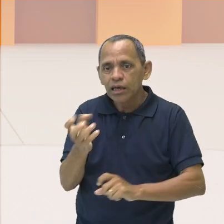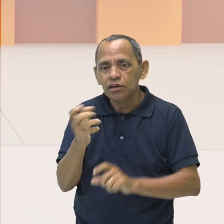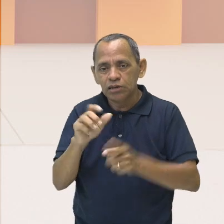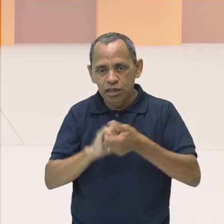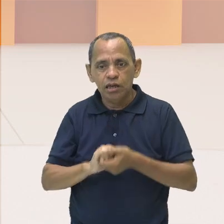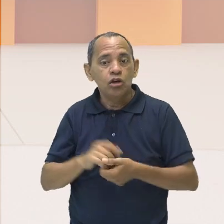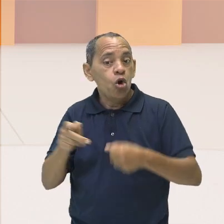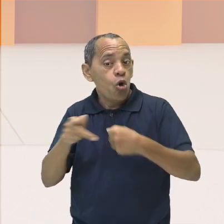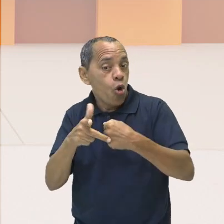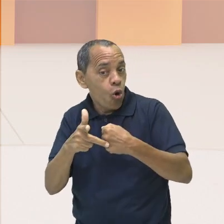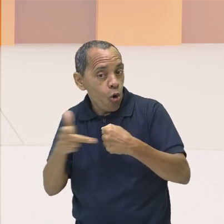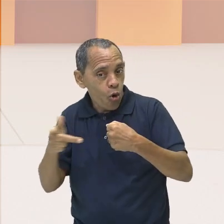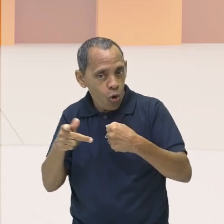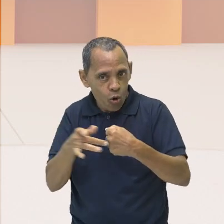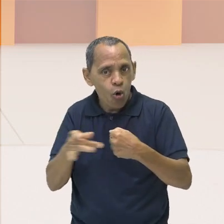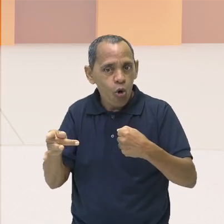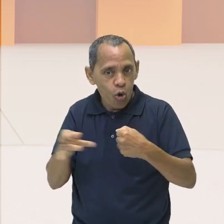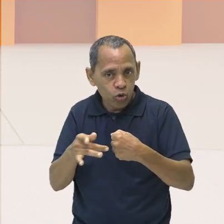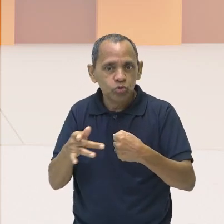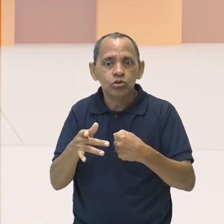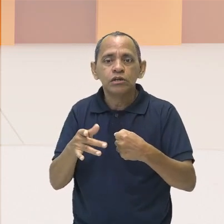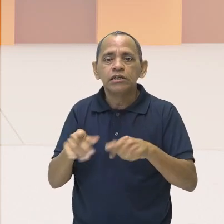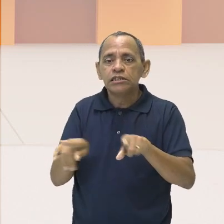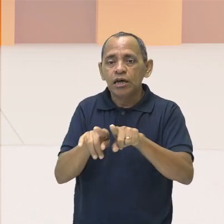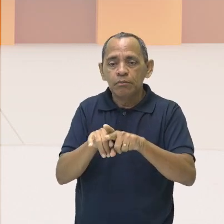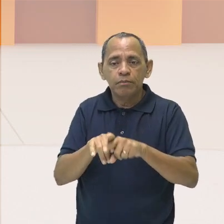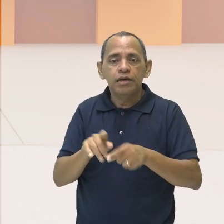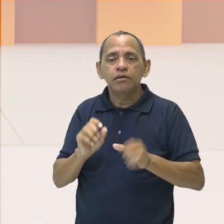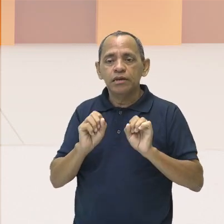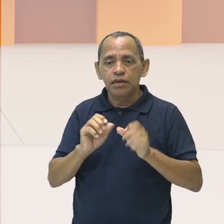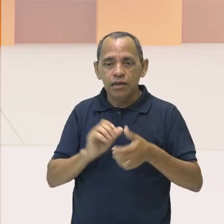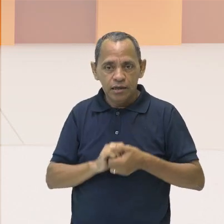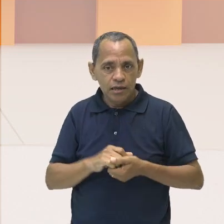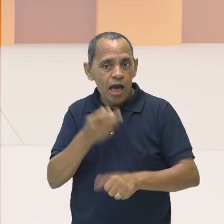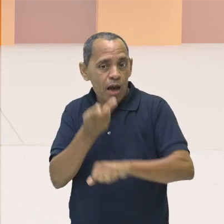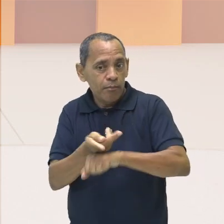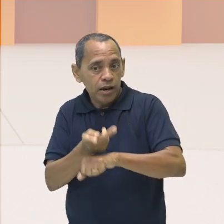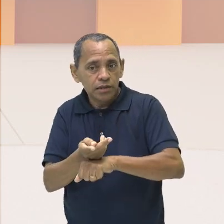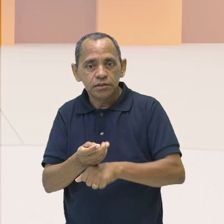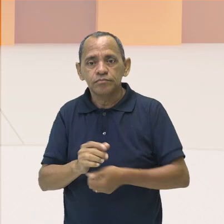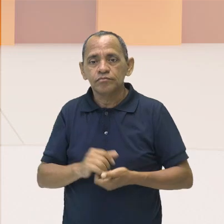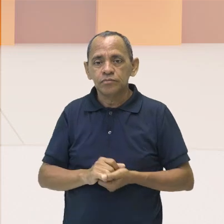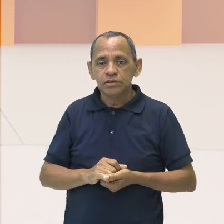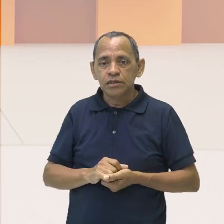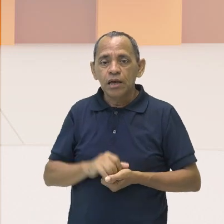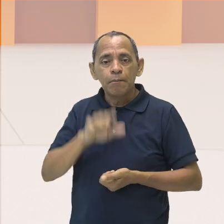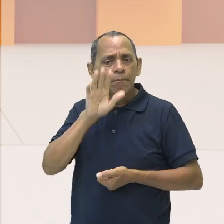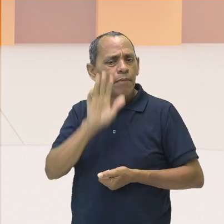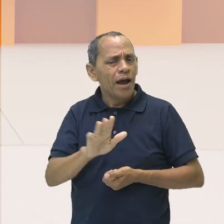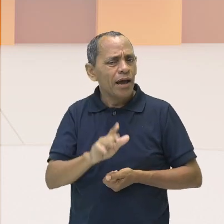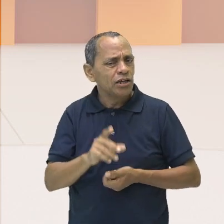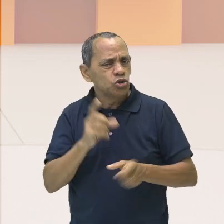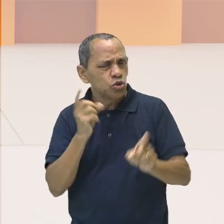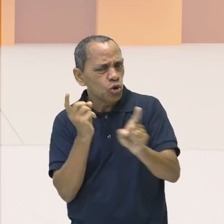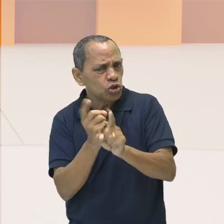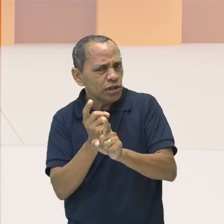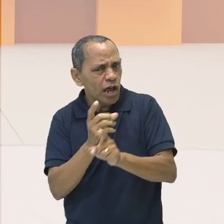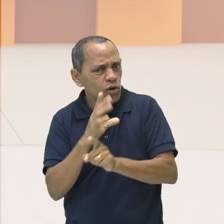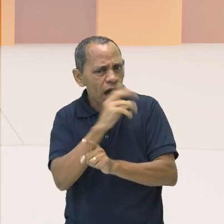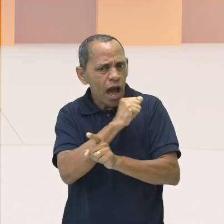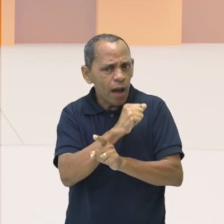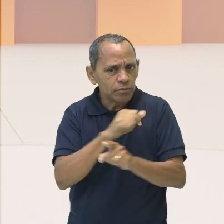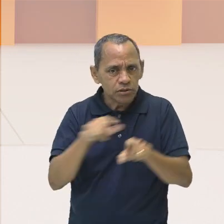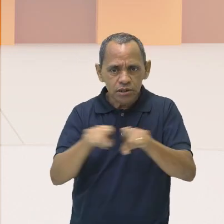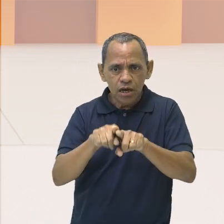e prata. Como eles não encontraram isso a princípio, eles começaram a verificar recursos naturais que